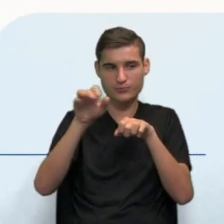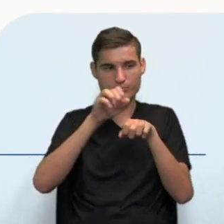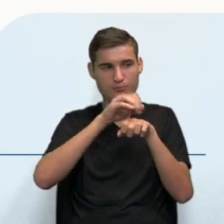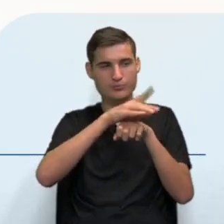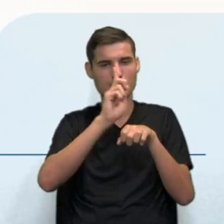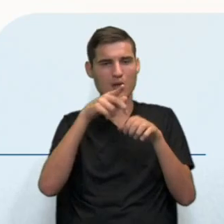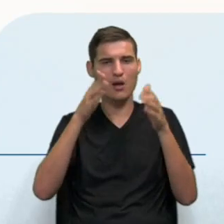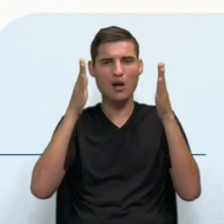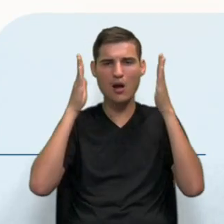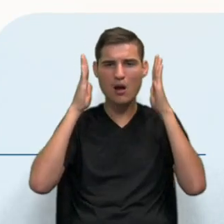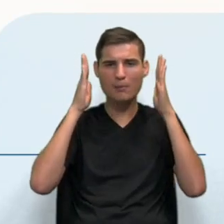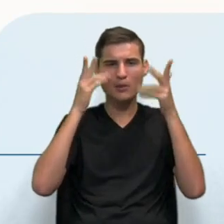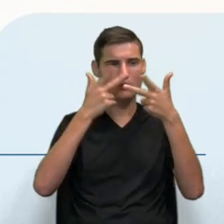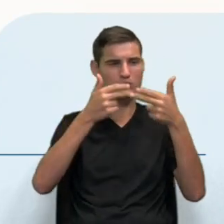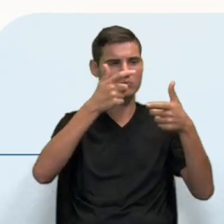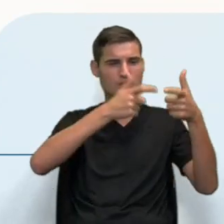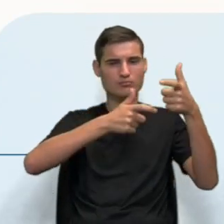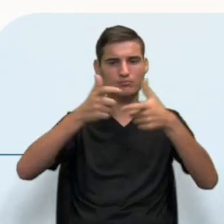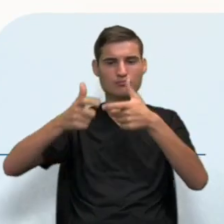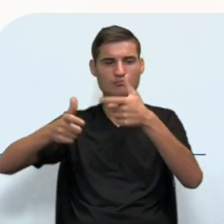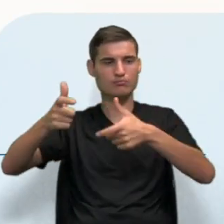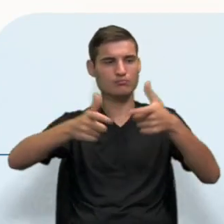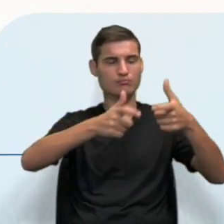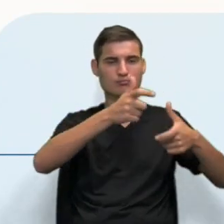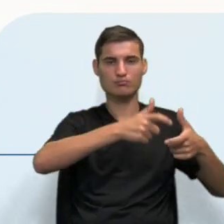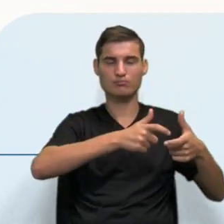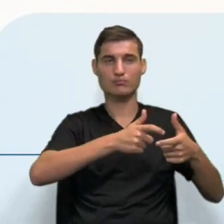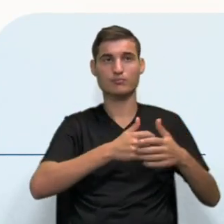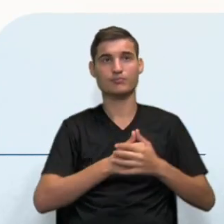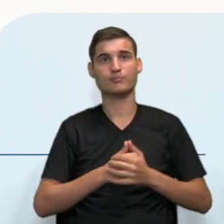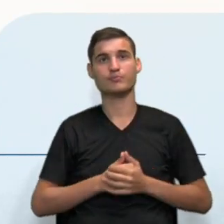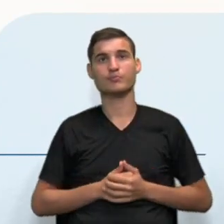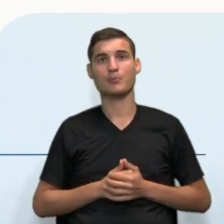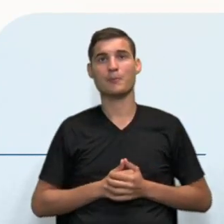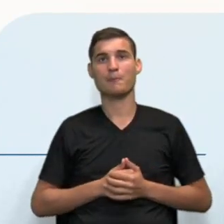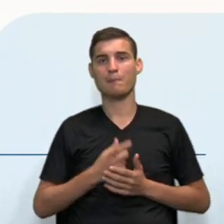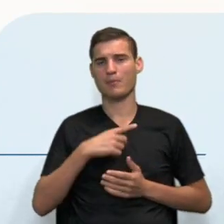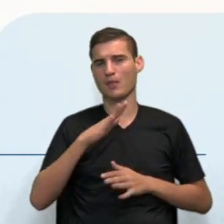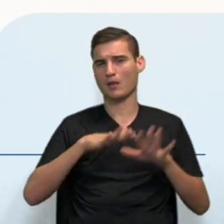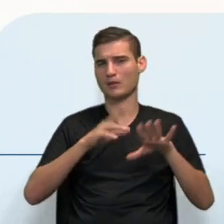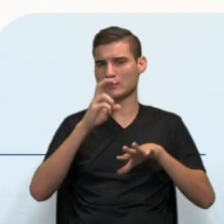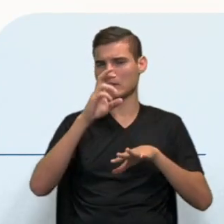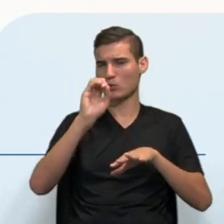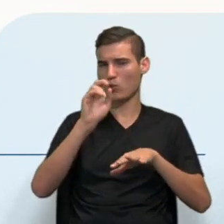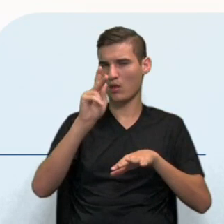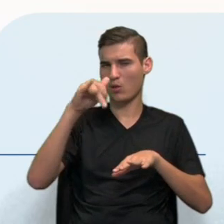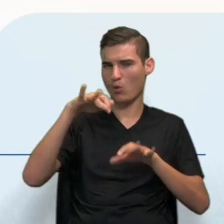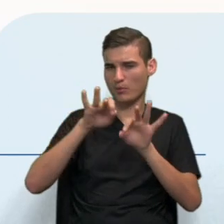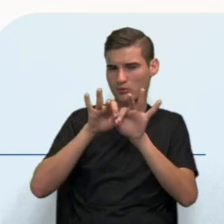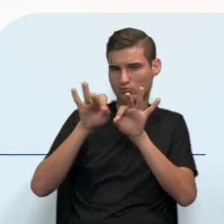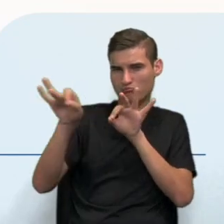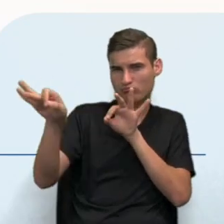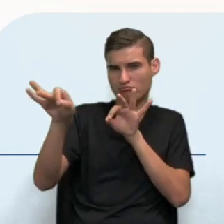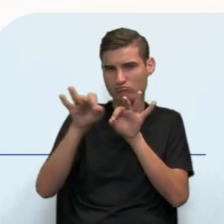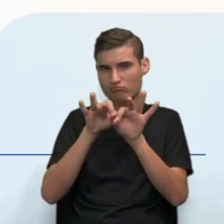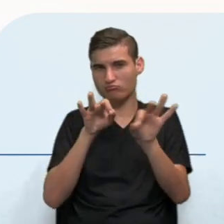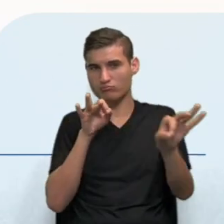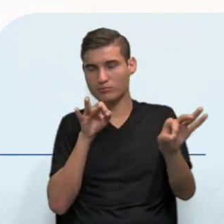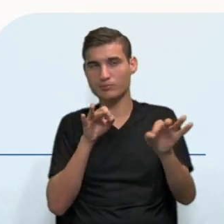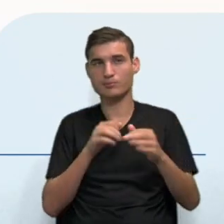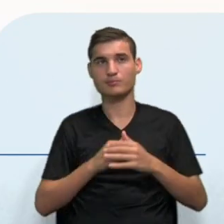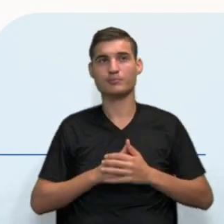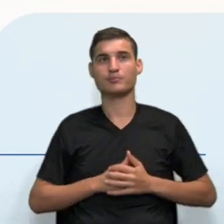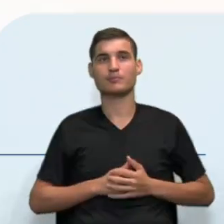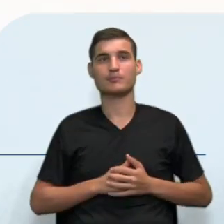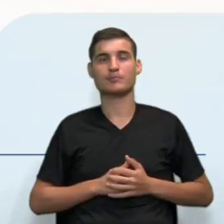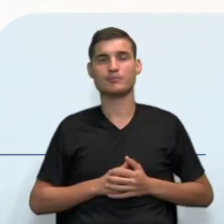caminhões ao redor de uma central. Então, a central vai ter um raio ali de comunicação de 50 km. O